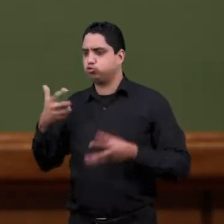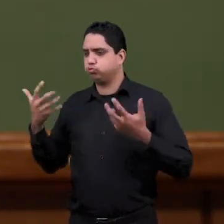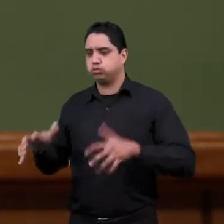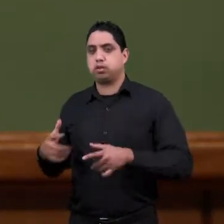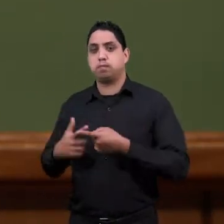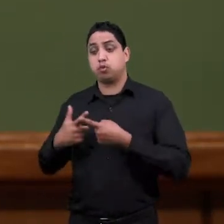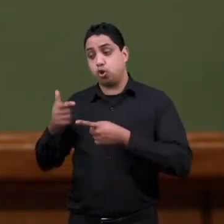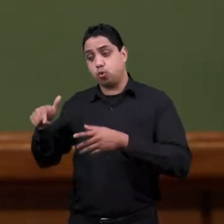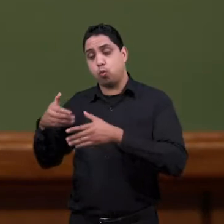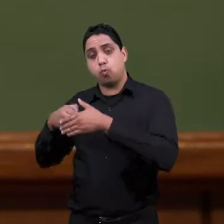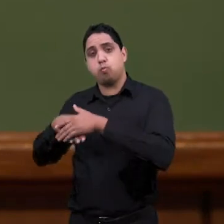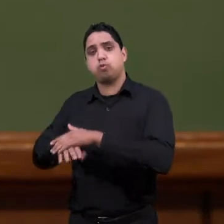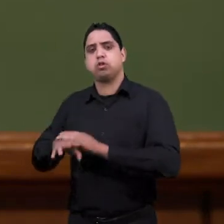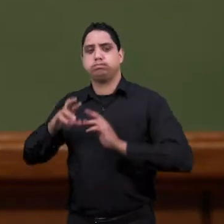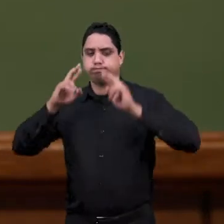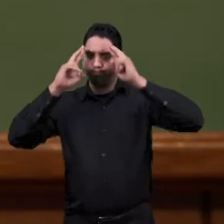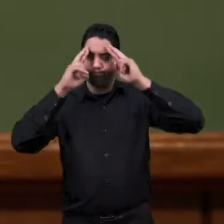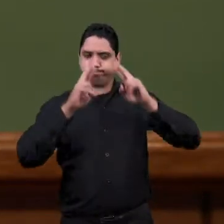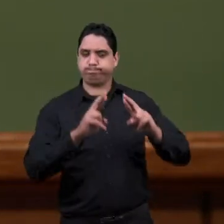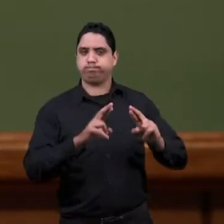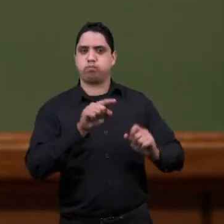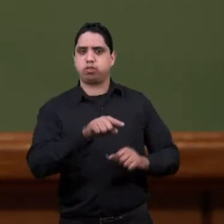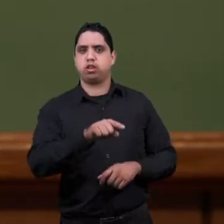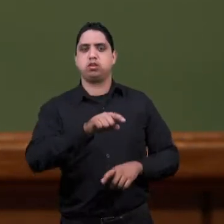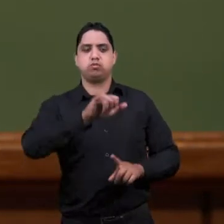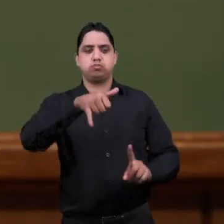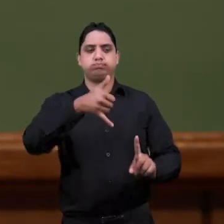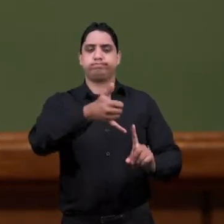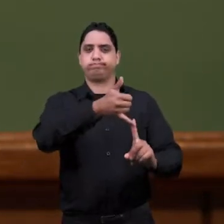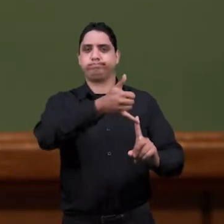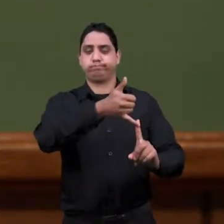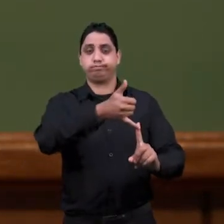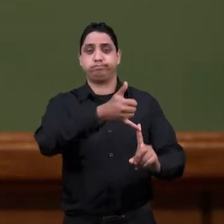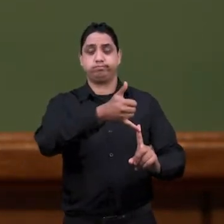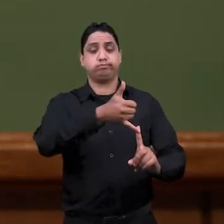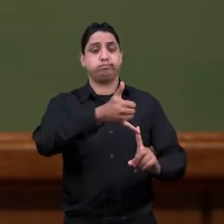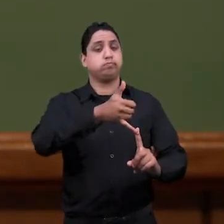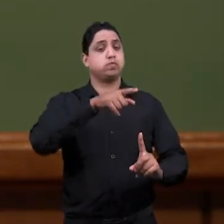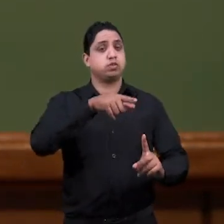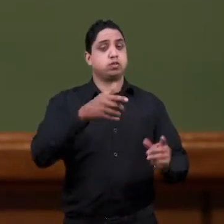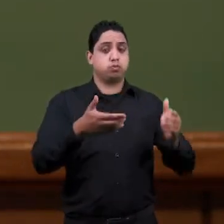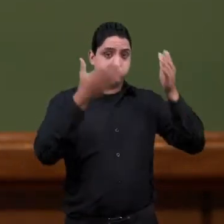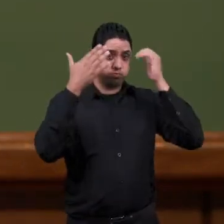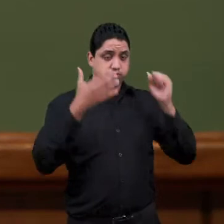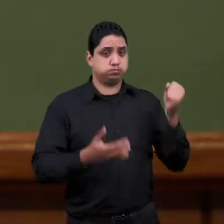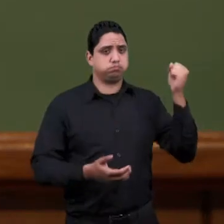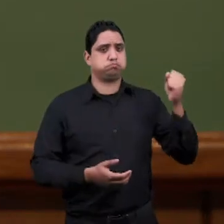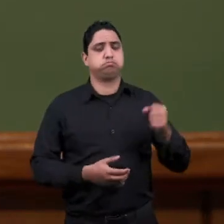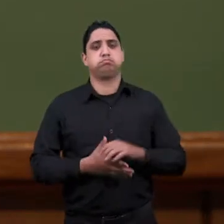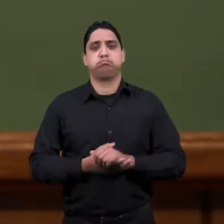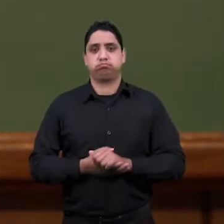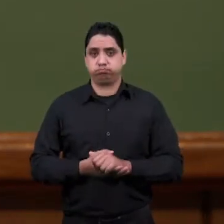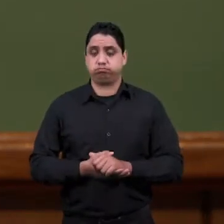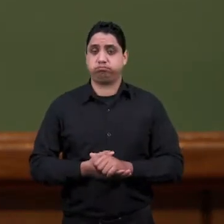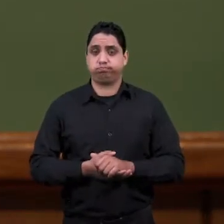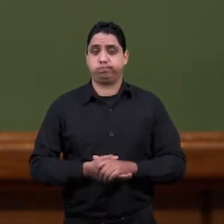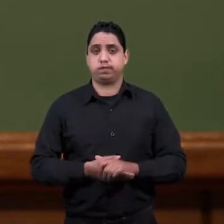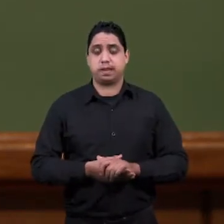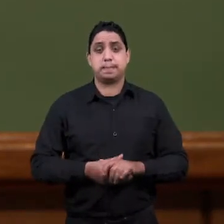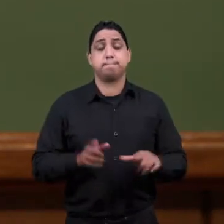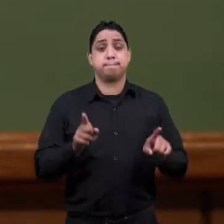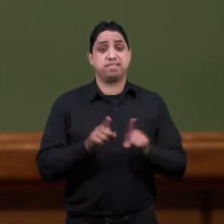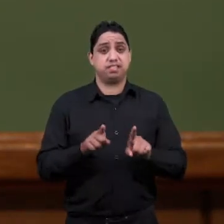Saul, porque ele, na sua humildade, ele respeitou a unção de Deus que estava sobre o rei Saul. Muito bem colocada pelo